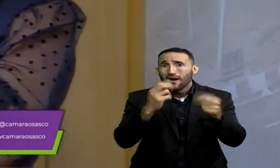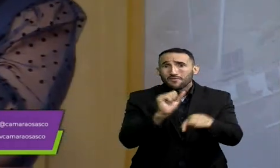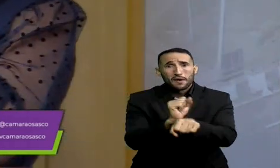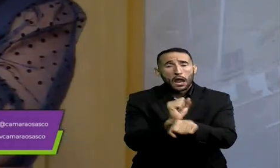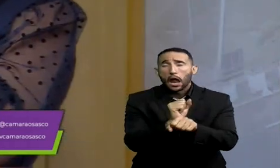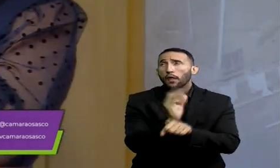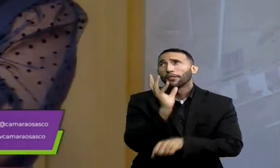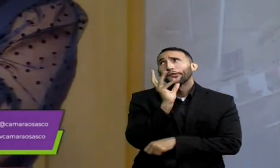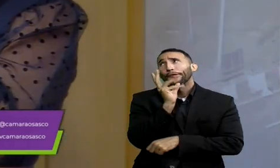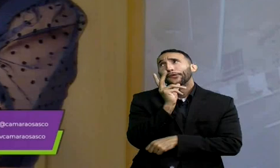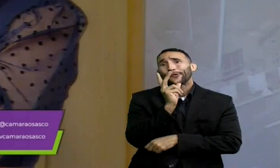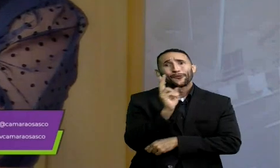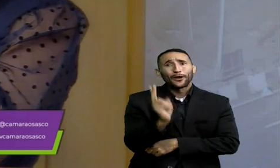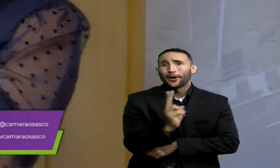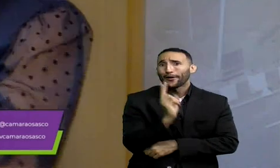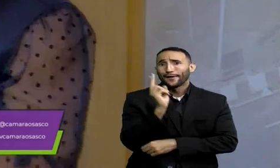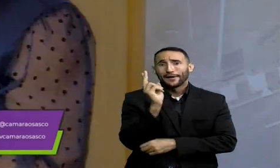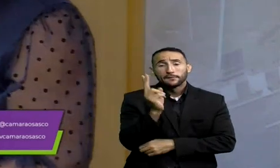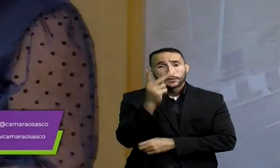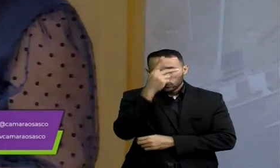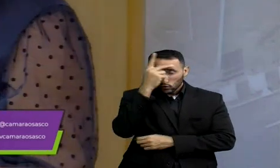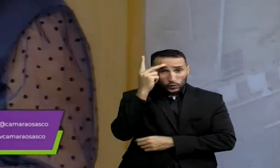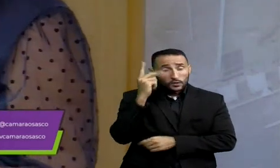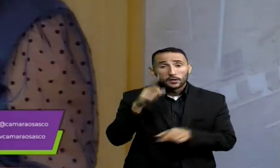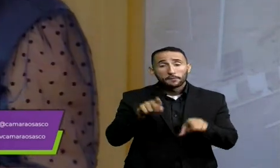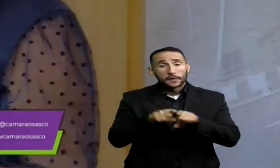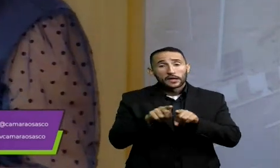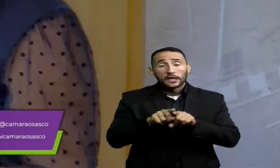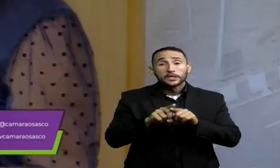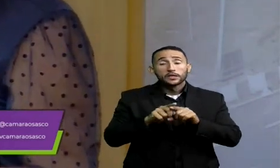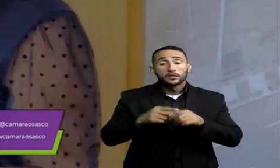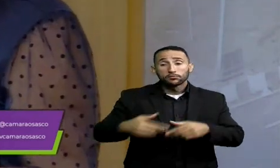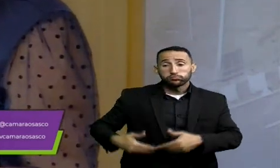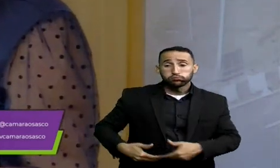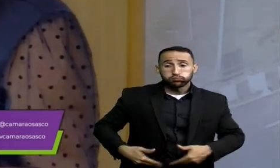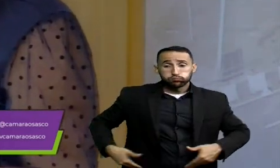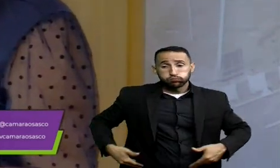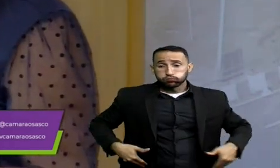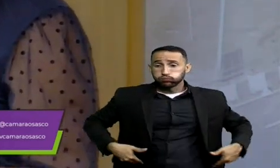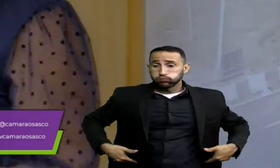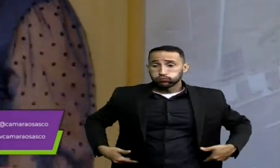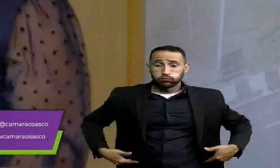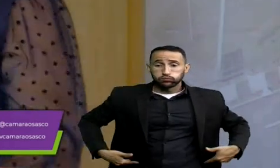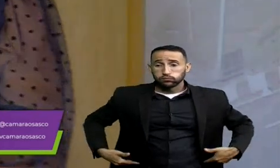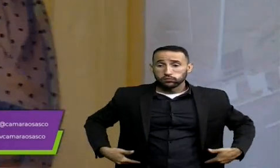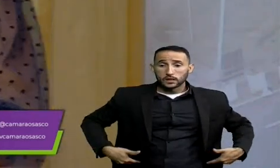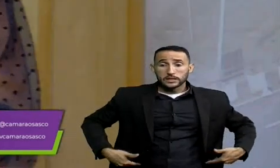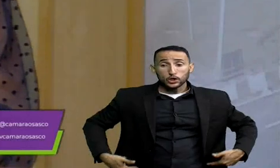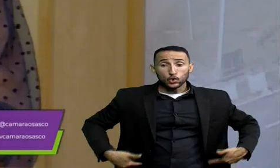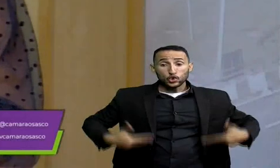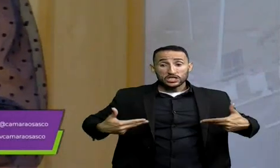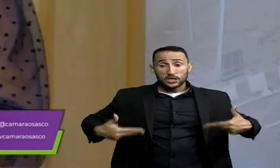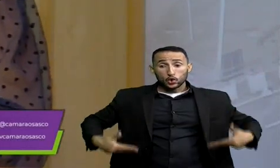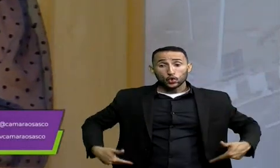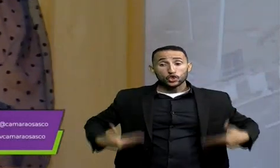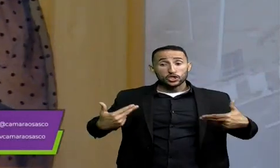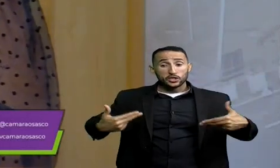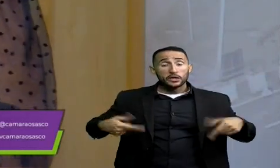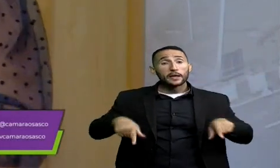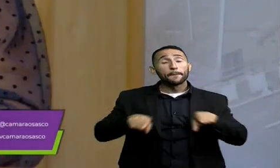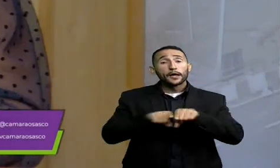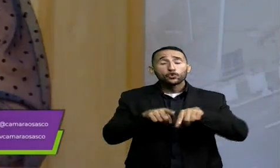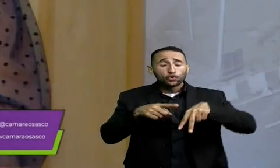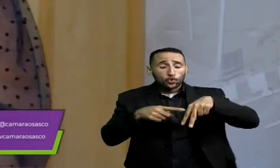aqui e aquele que vai fazer cirurgia de quadril cirurgia de joelho porque nós temos que diferenciar Gente o